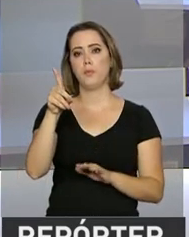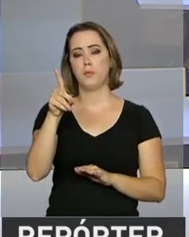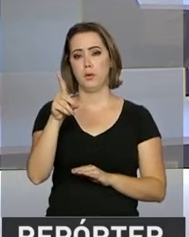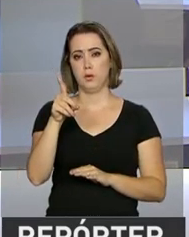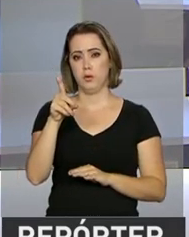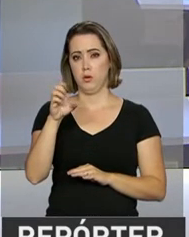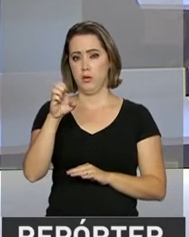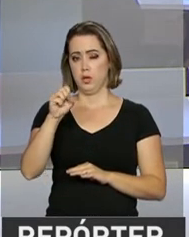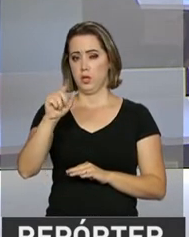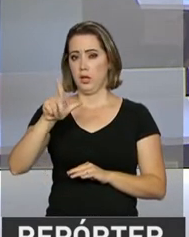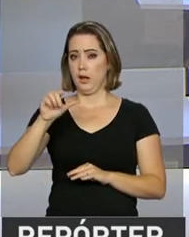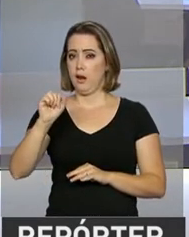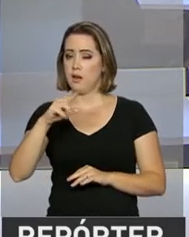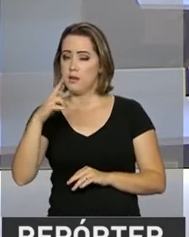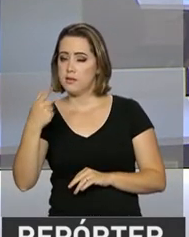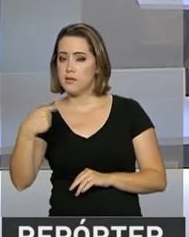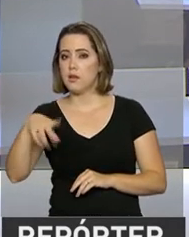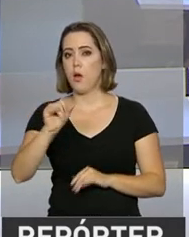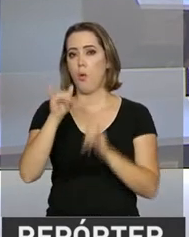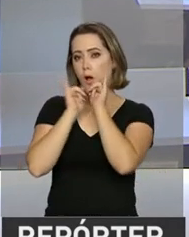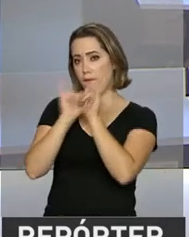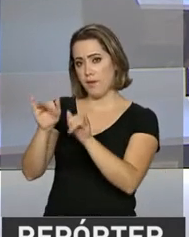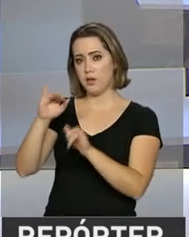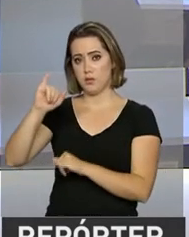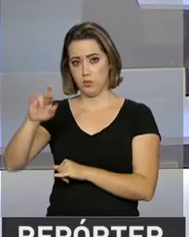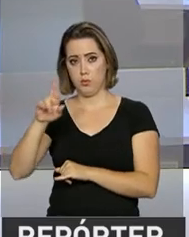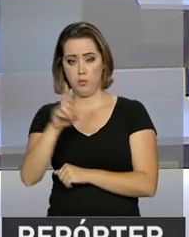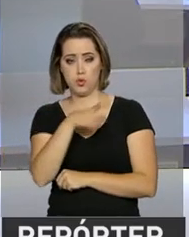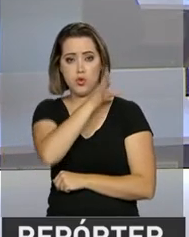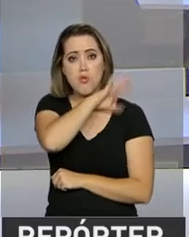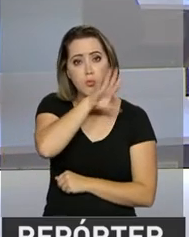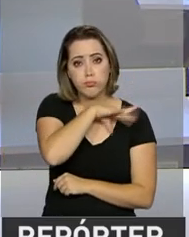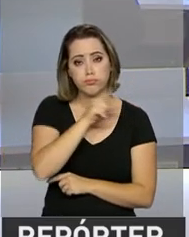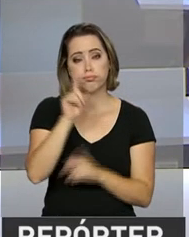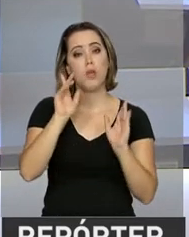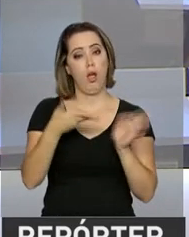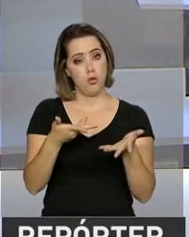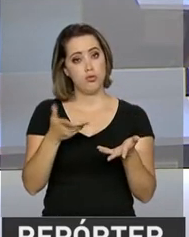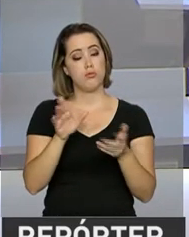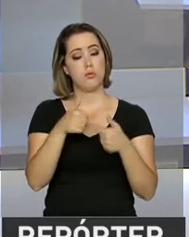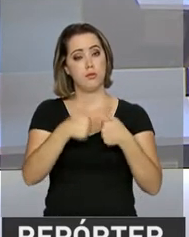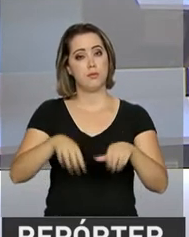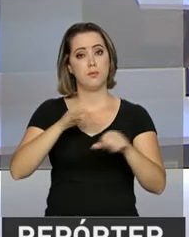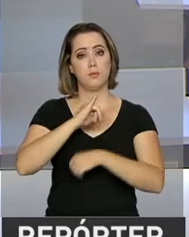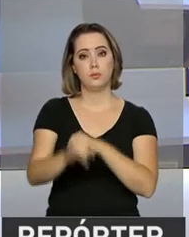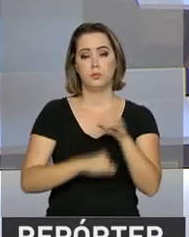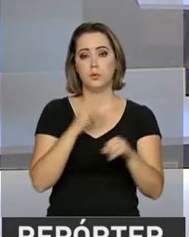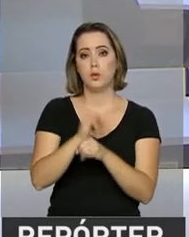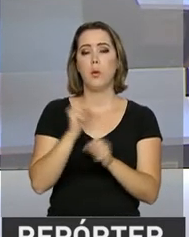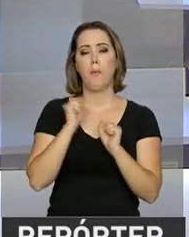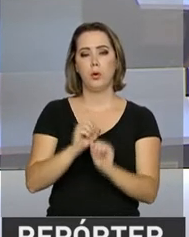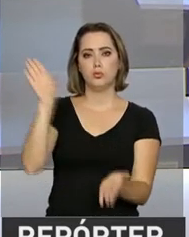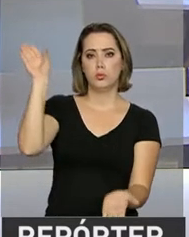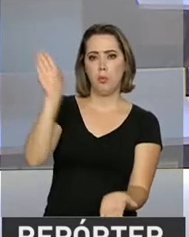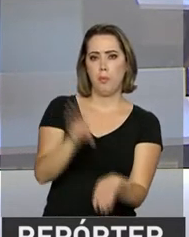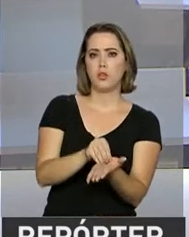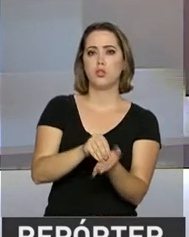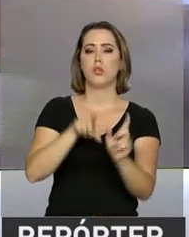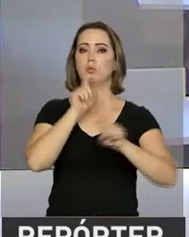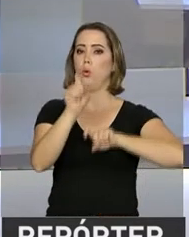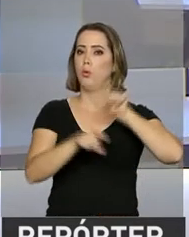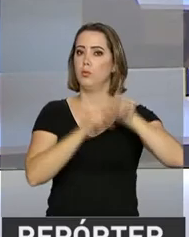de renda 2017 já está disponível na internet o contribuinte pode baixar no computador e preencher o documento o envio